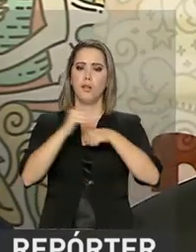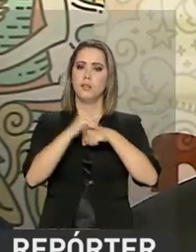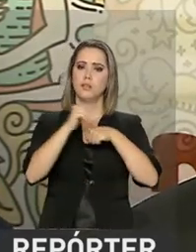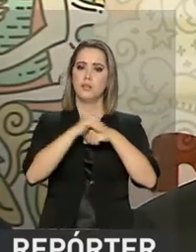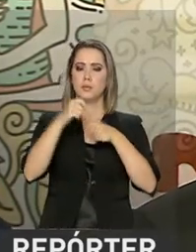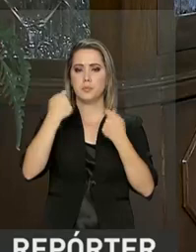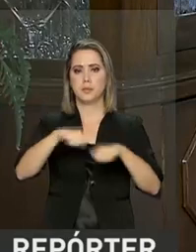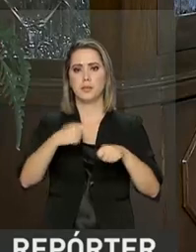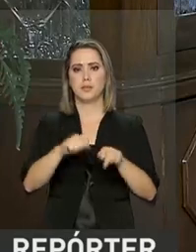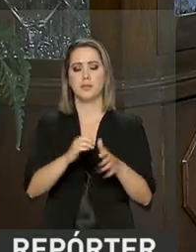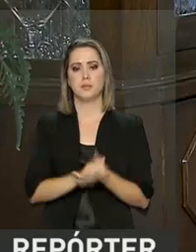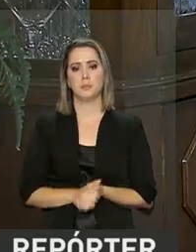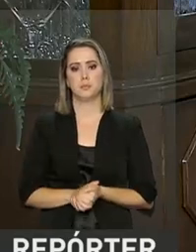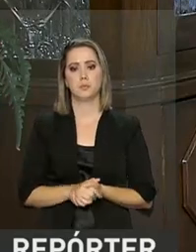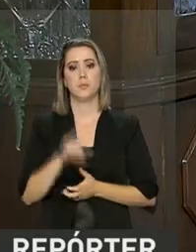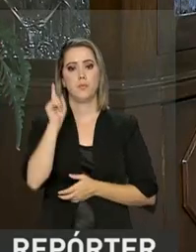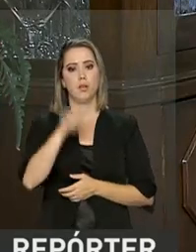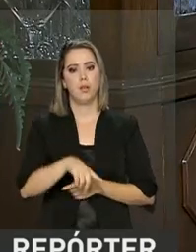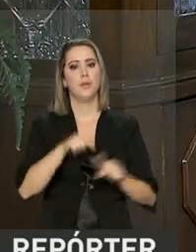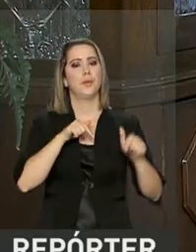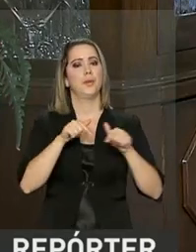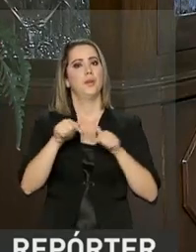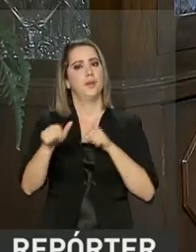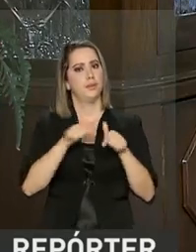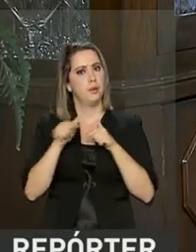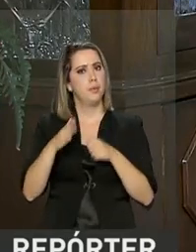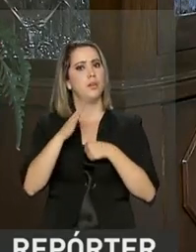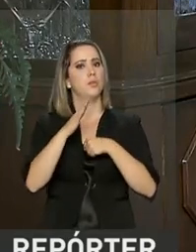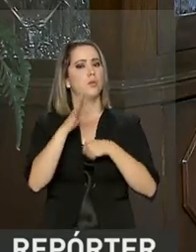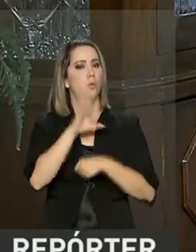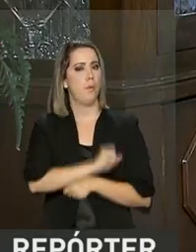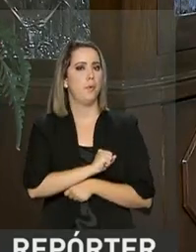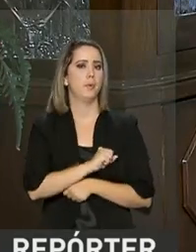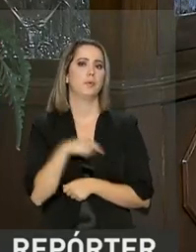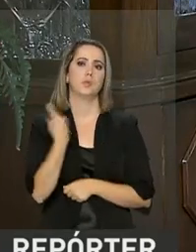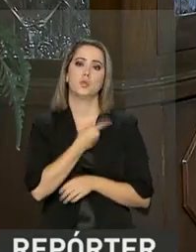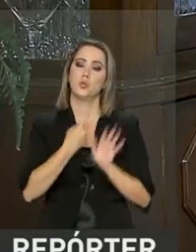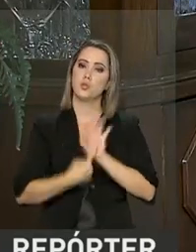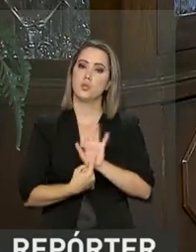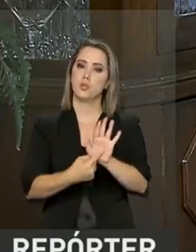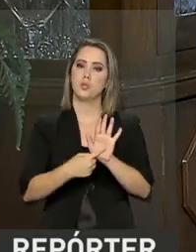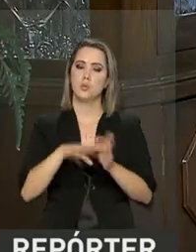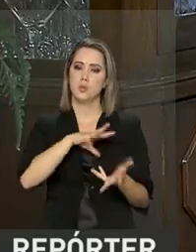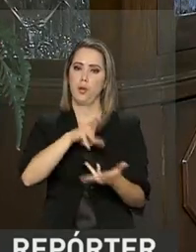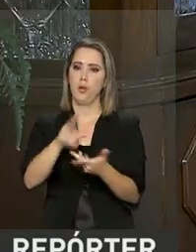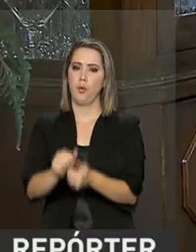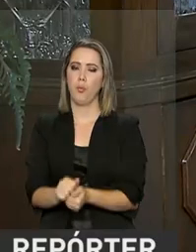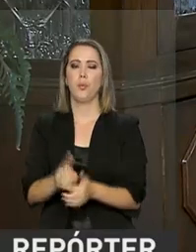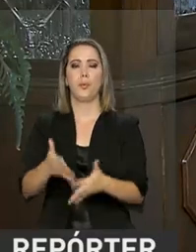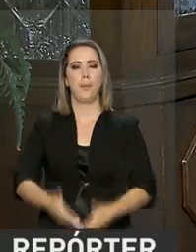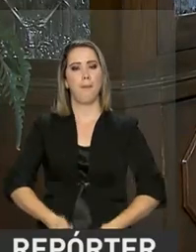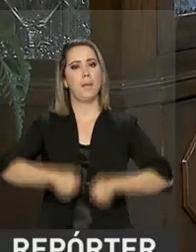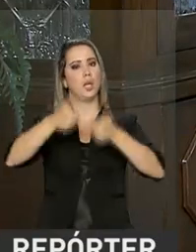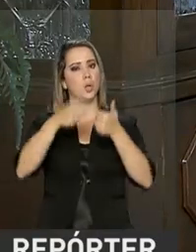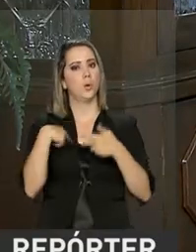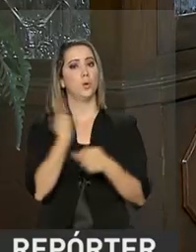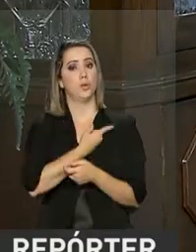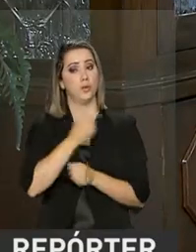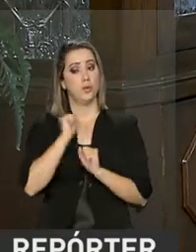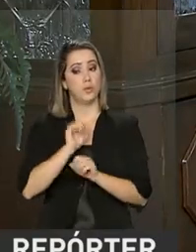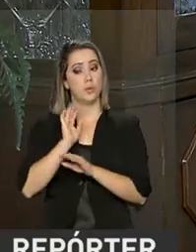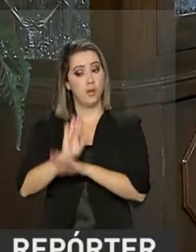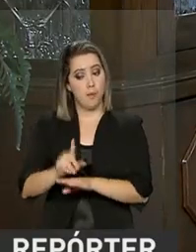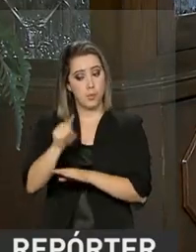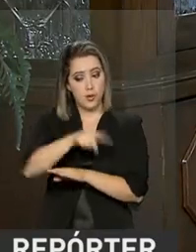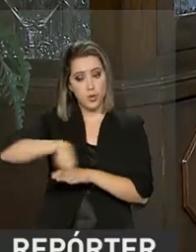àquelas que precisam. Isso é um ato de amor, né? Eu acho que assim, se a gente quer mostrar que o mundo tem jeito e que a gente pode fazer